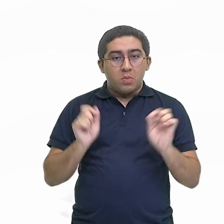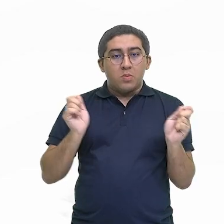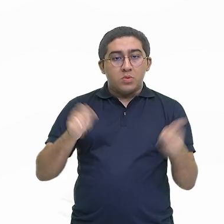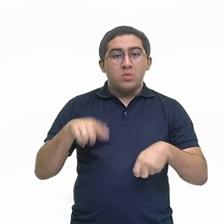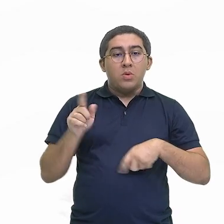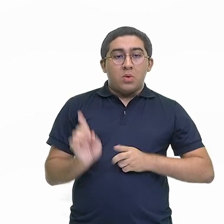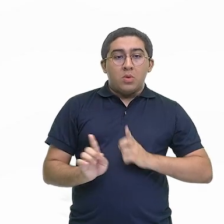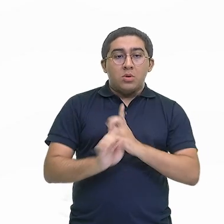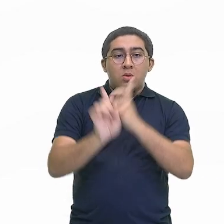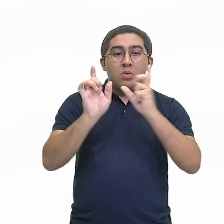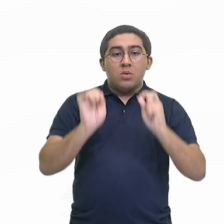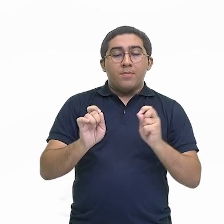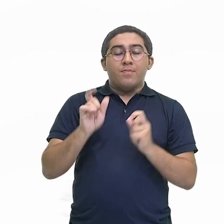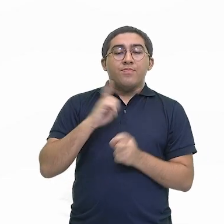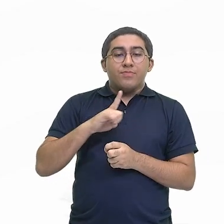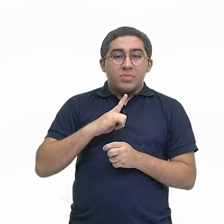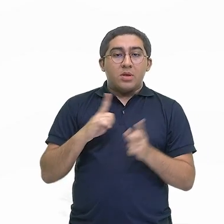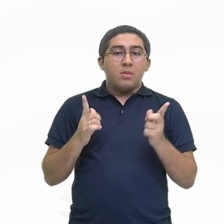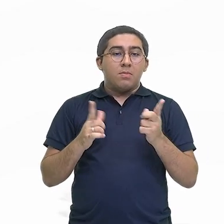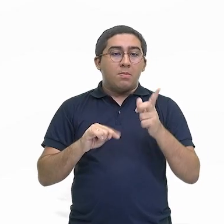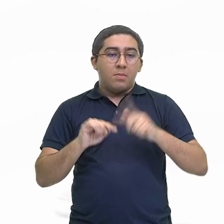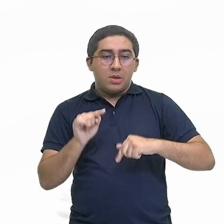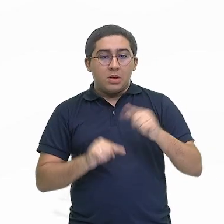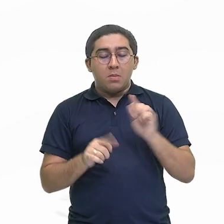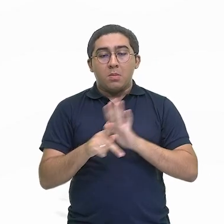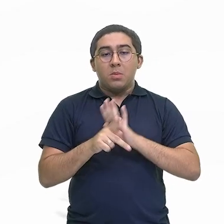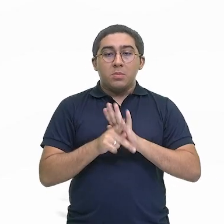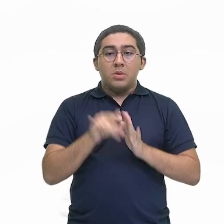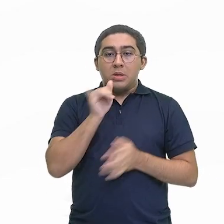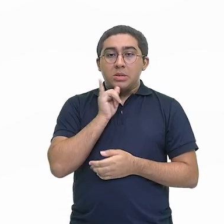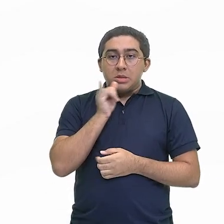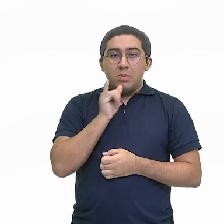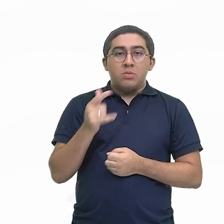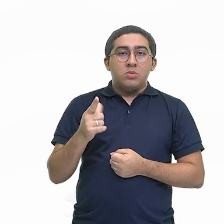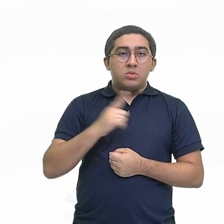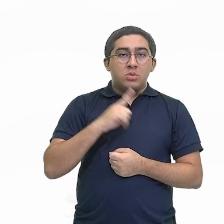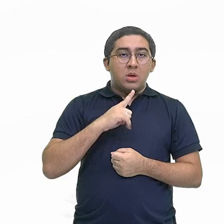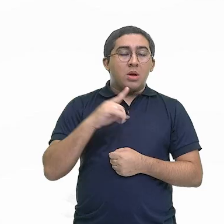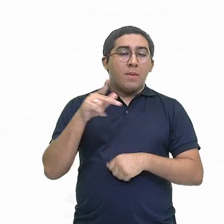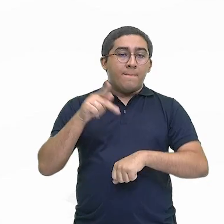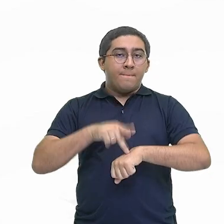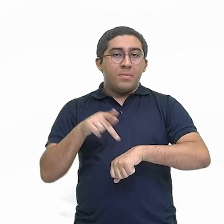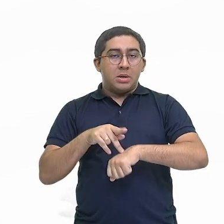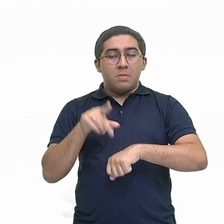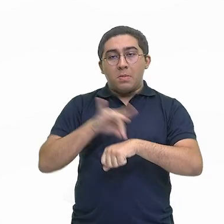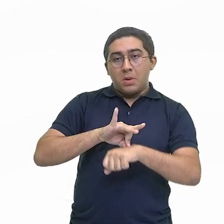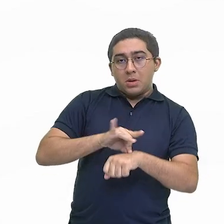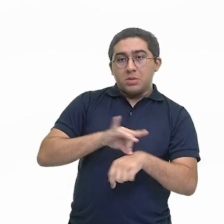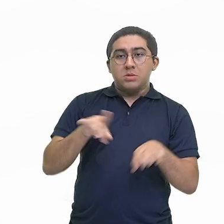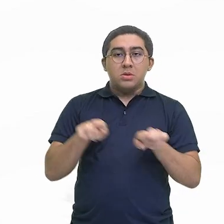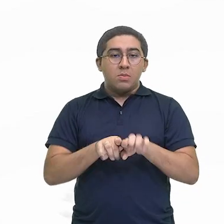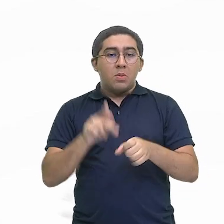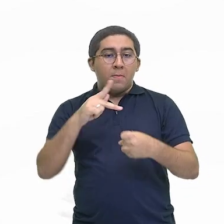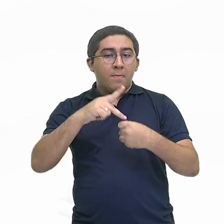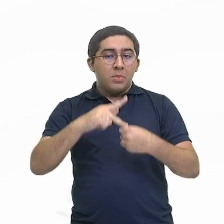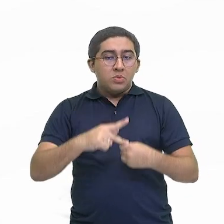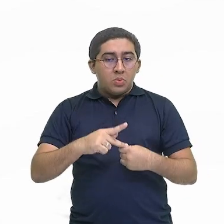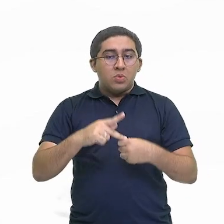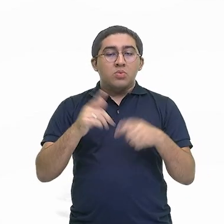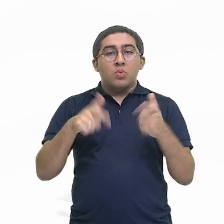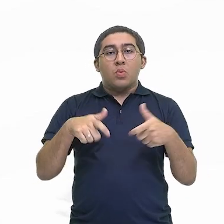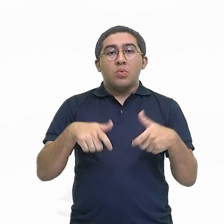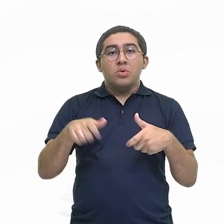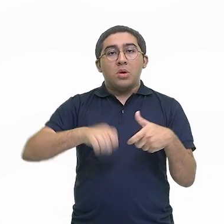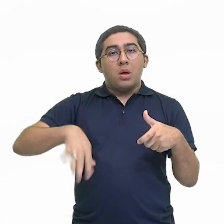possível encontrar minerais como os combustíveis fósseis, né? O carvão mineral, o petróleo, eles ficam em áreas